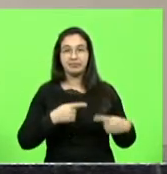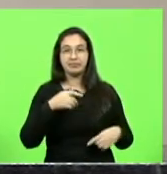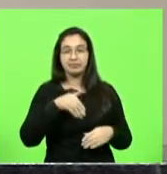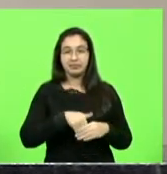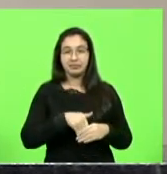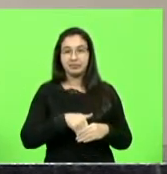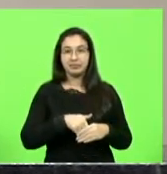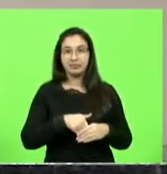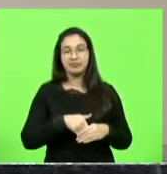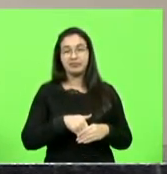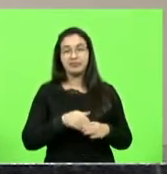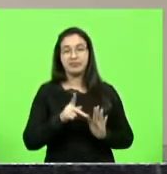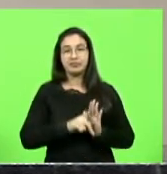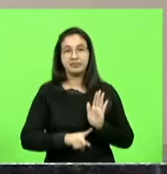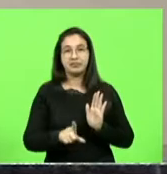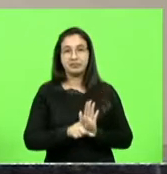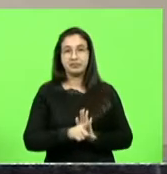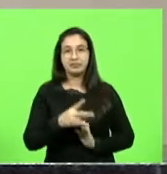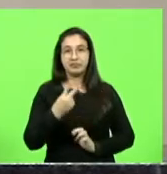turno único do projeto de lei